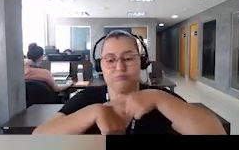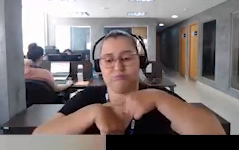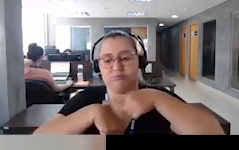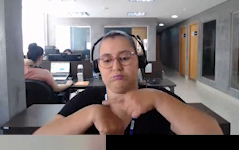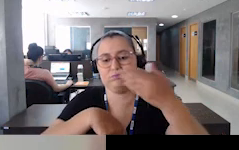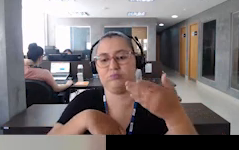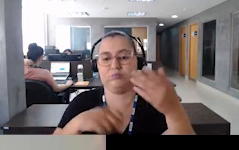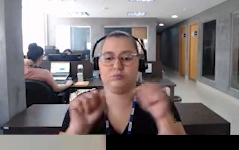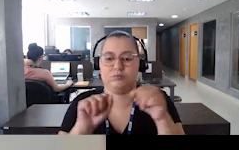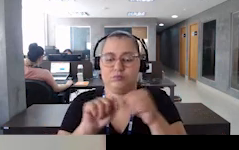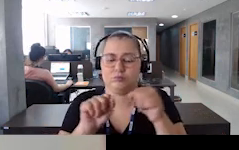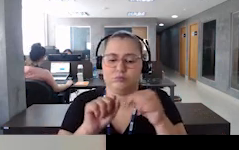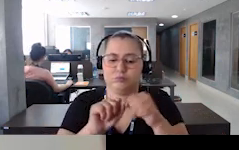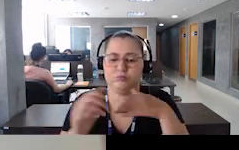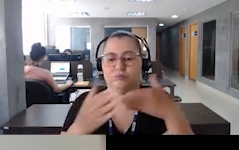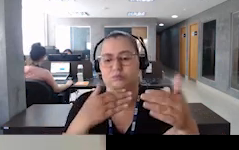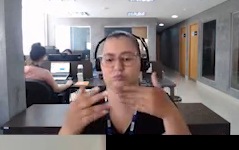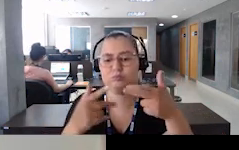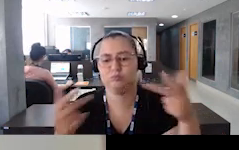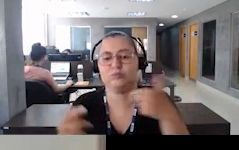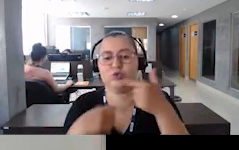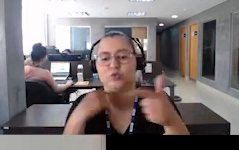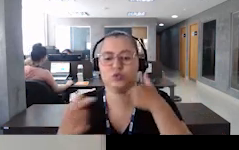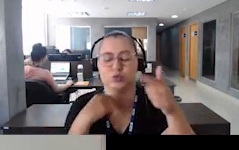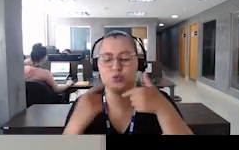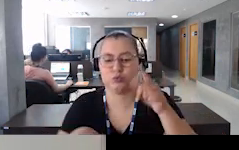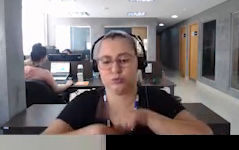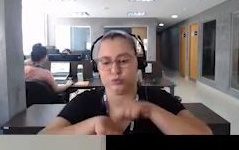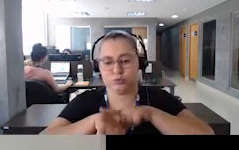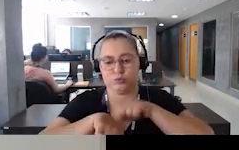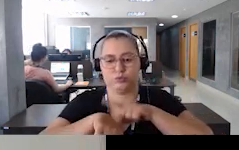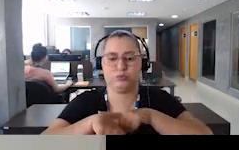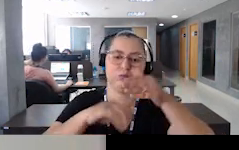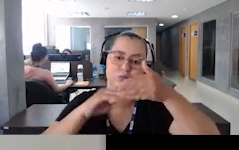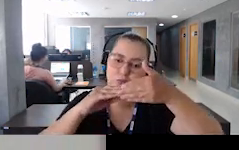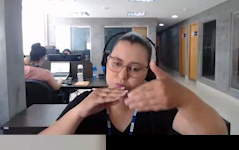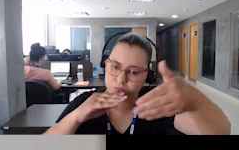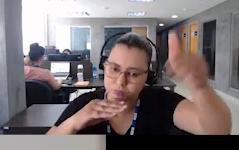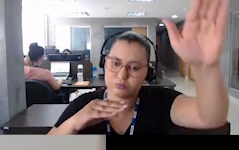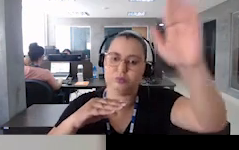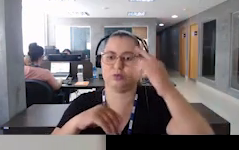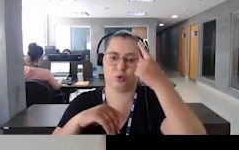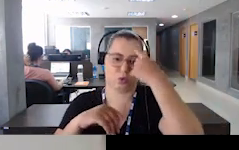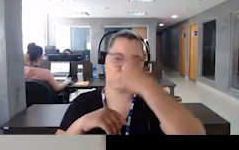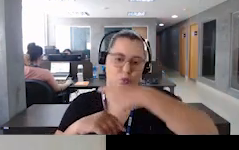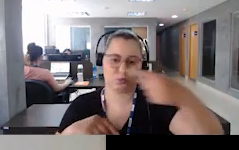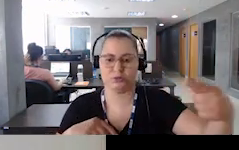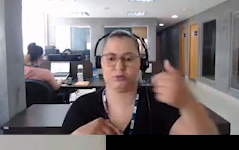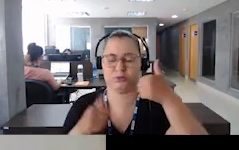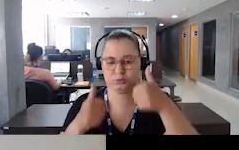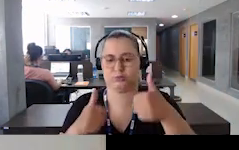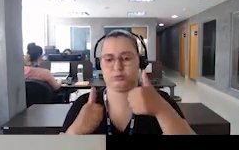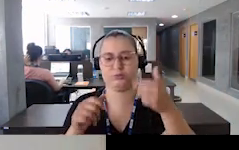gente, de vocês fazerem, da gente tirar as dúvidas, né, a tempo hábil, aí a gente estende, né, por pelo menos mais